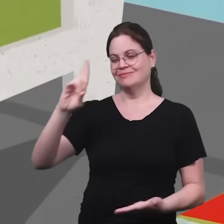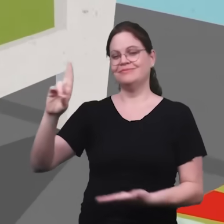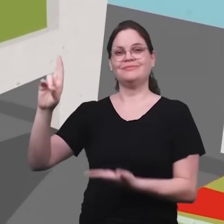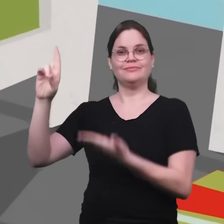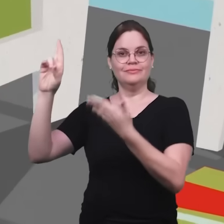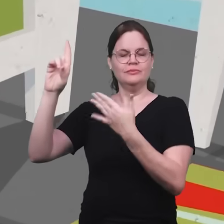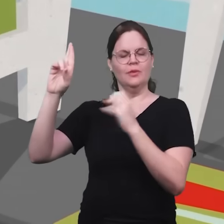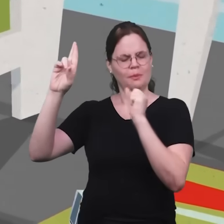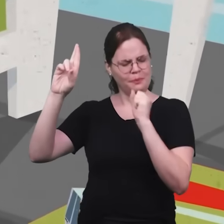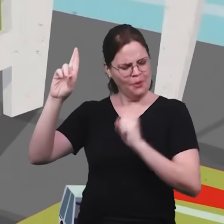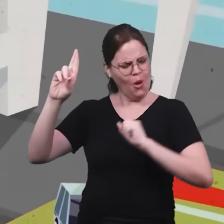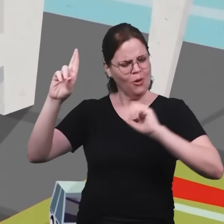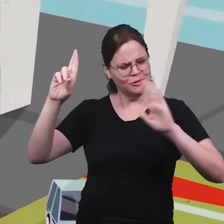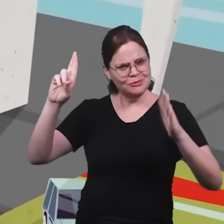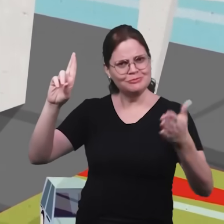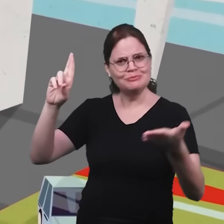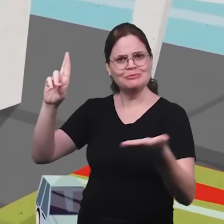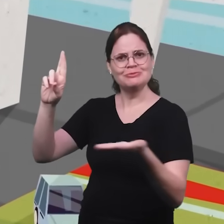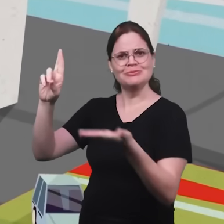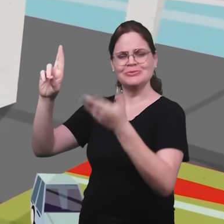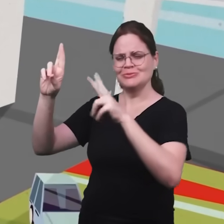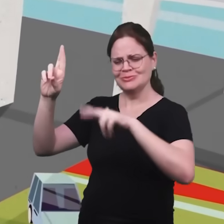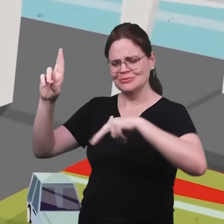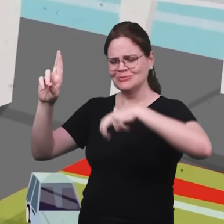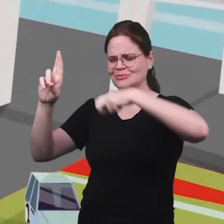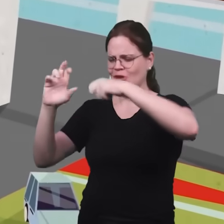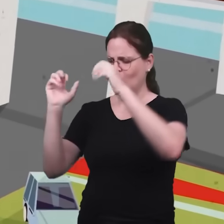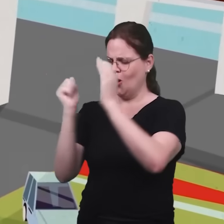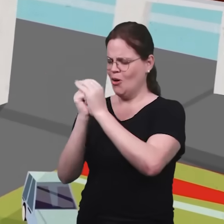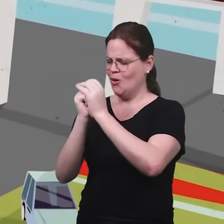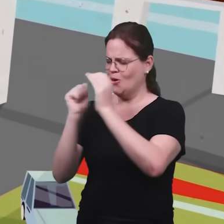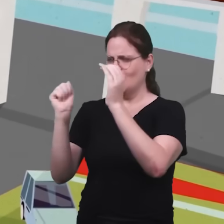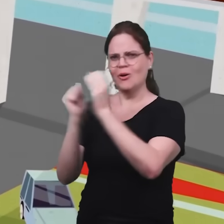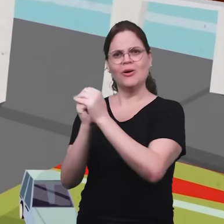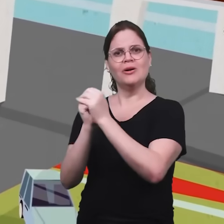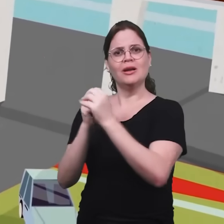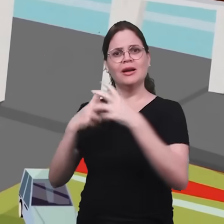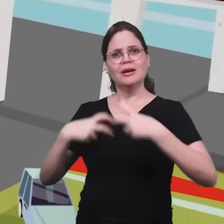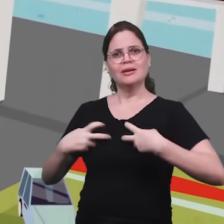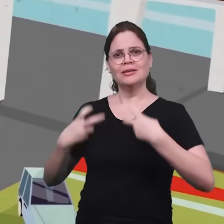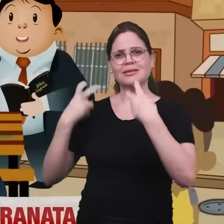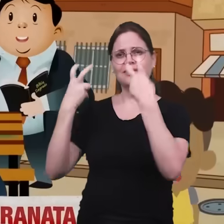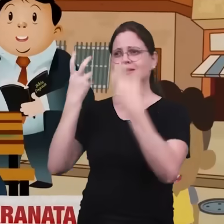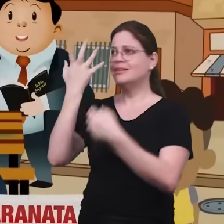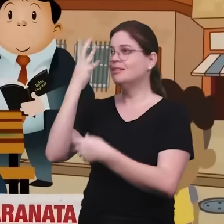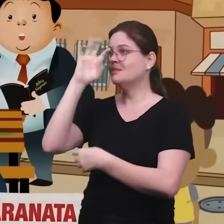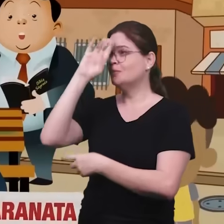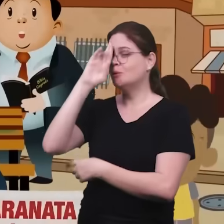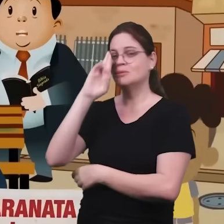Buscai ao Senhor enquanto se pode achar, e